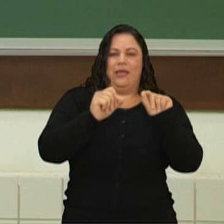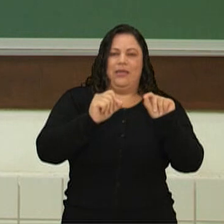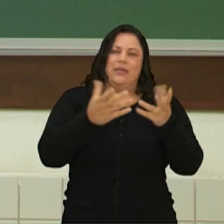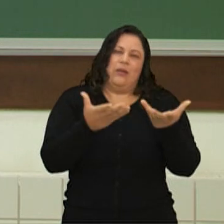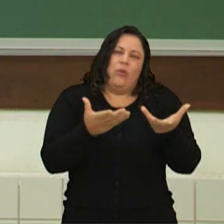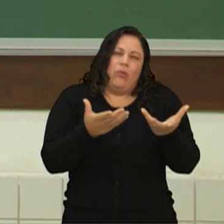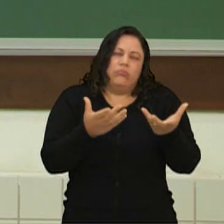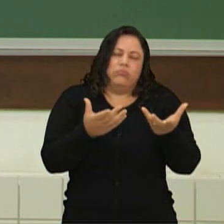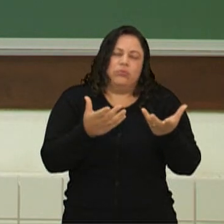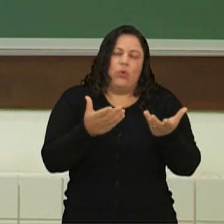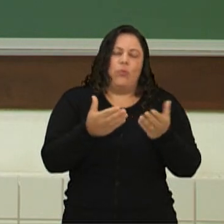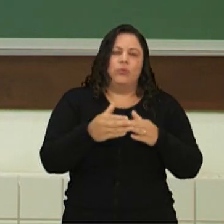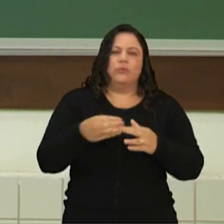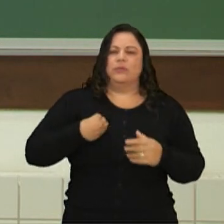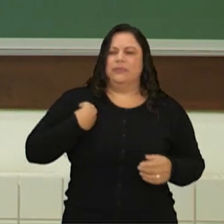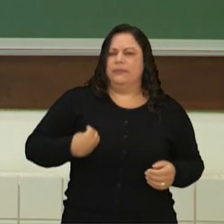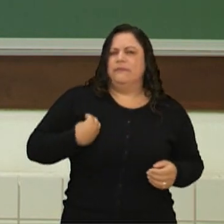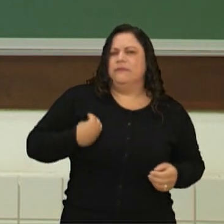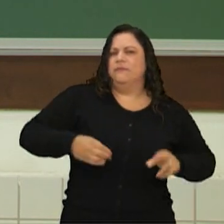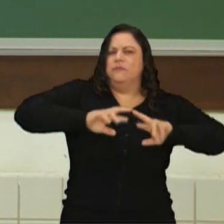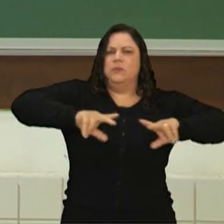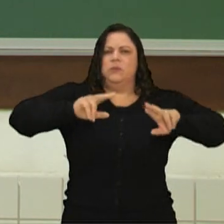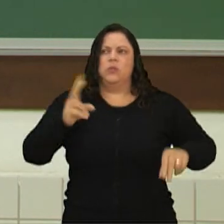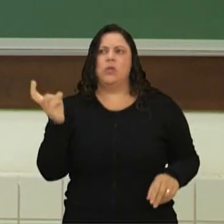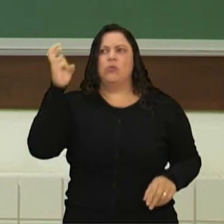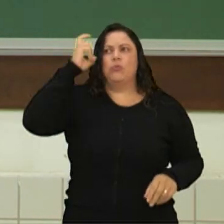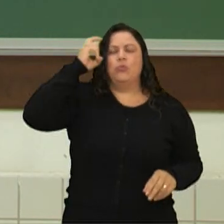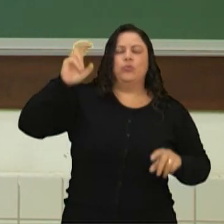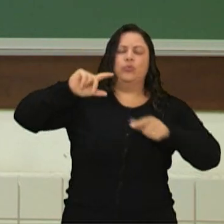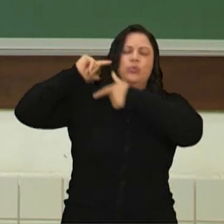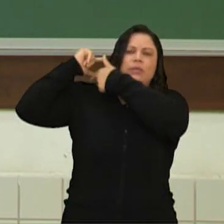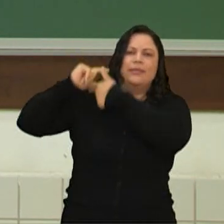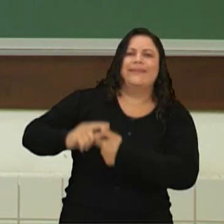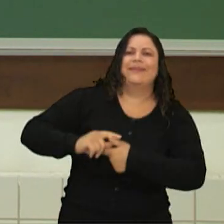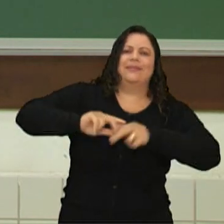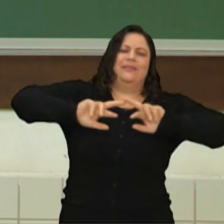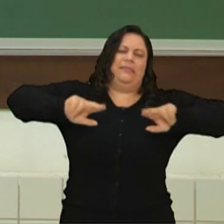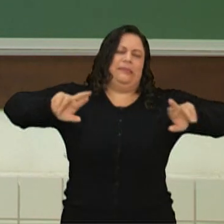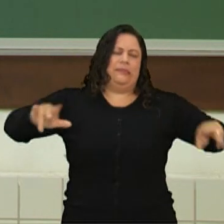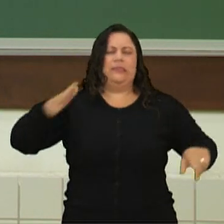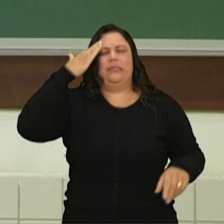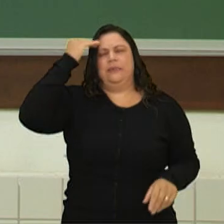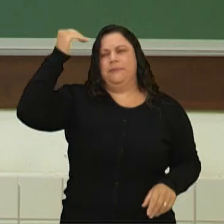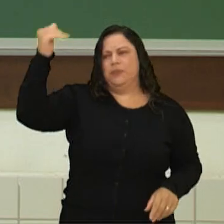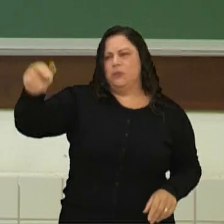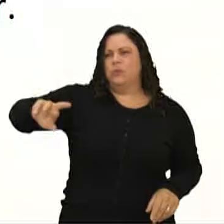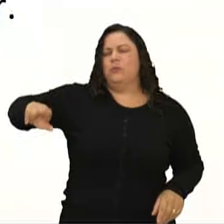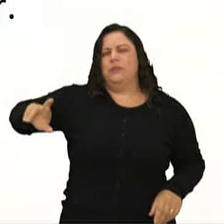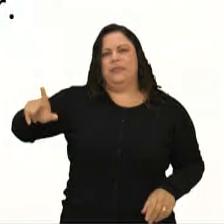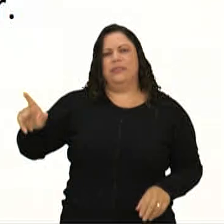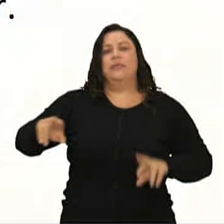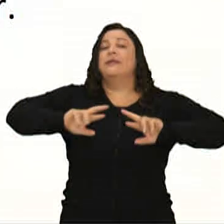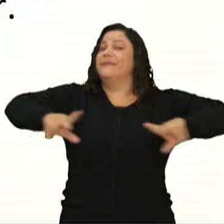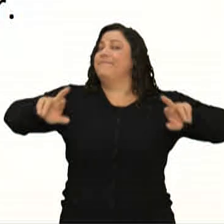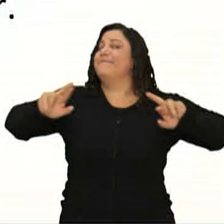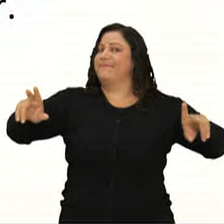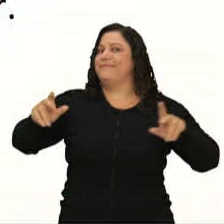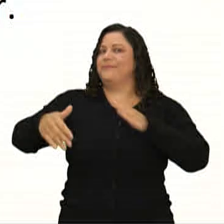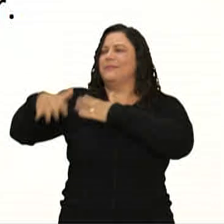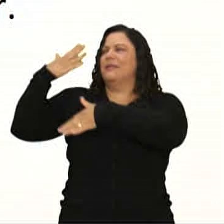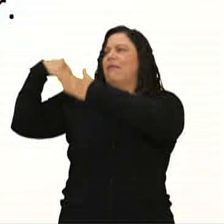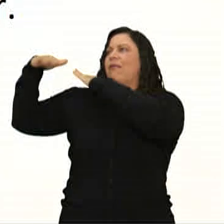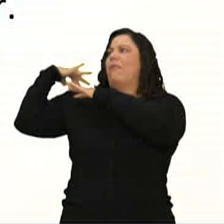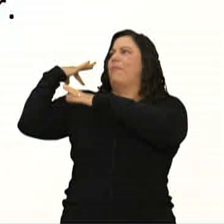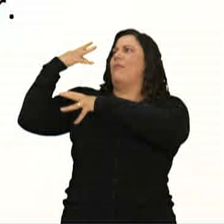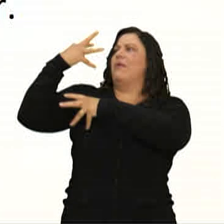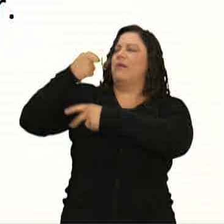mas eles tinham uma cultura de conhecimento milenar e sabedorias milenares. Se não houvesse costumes e